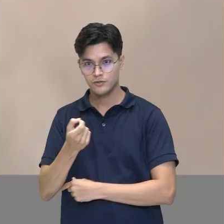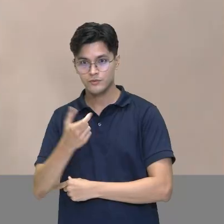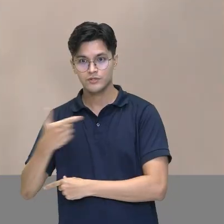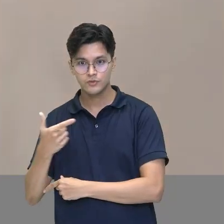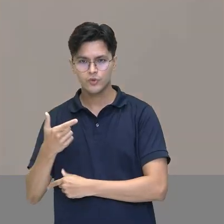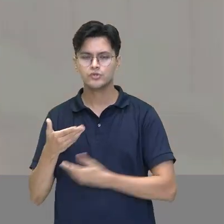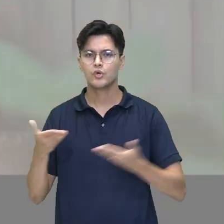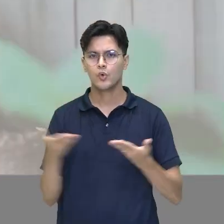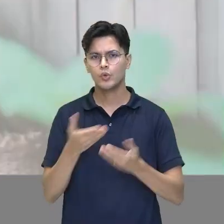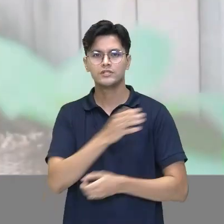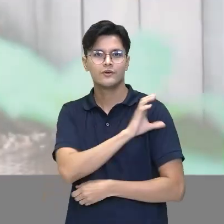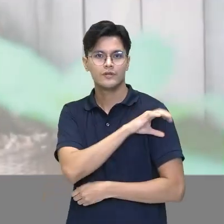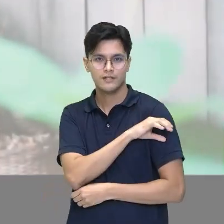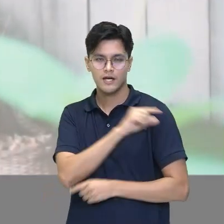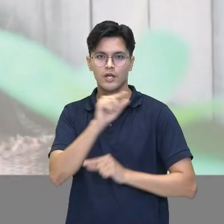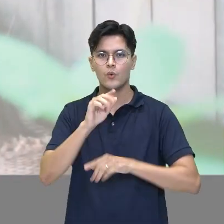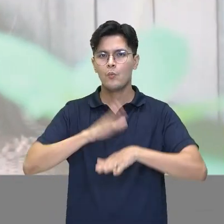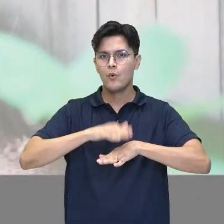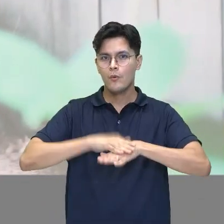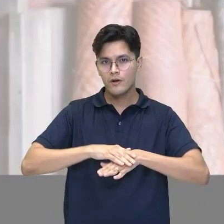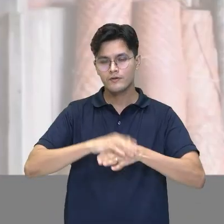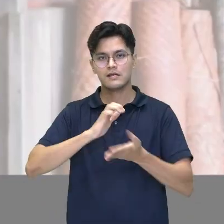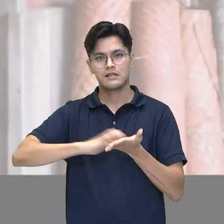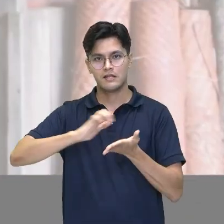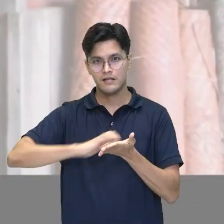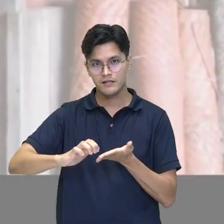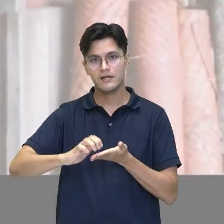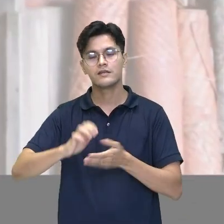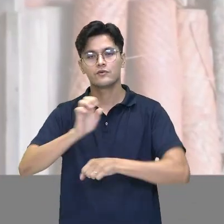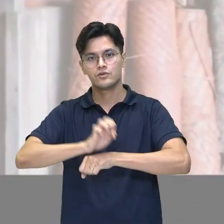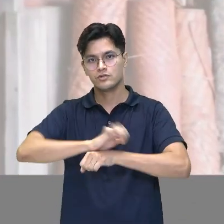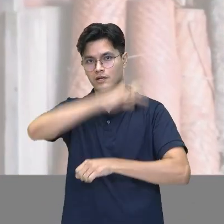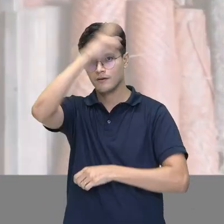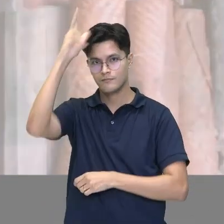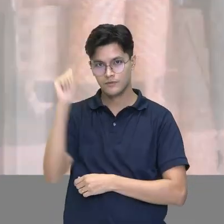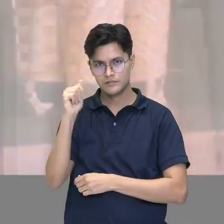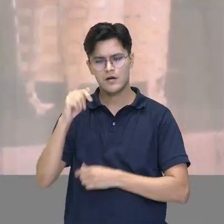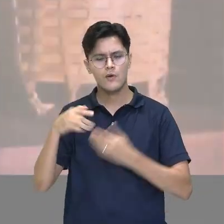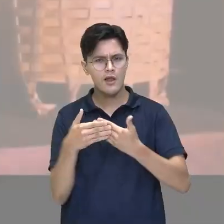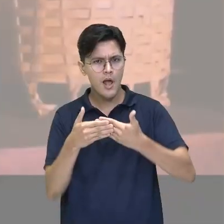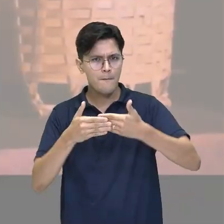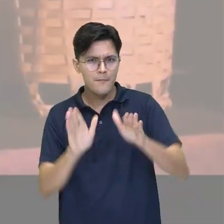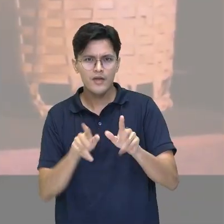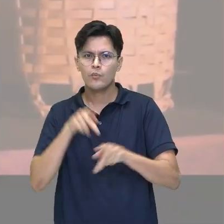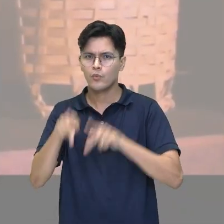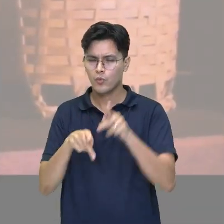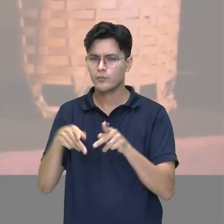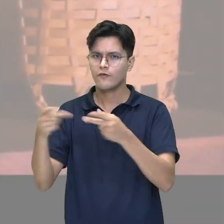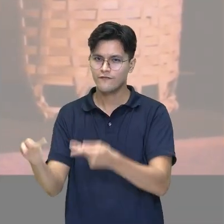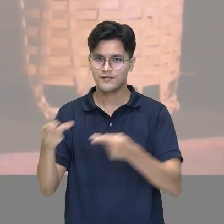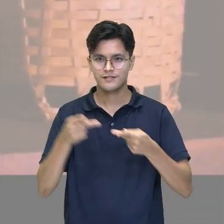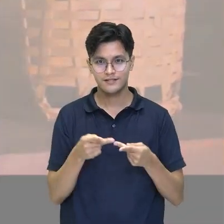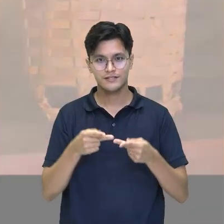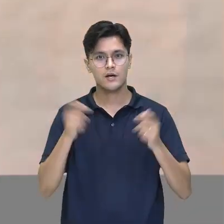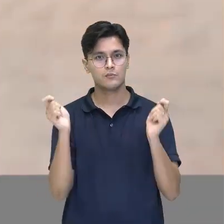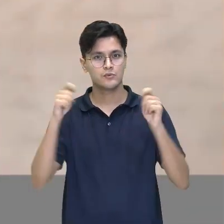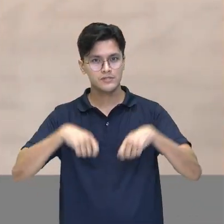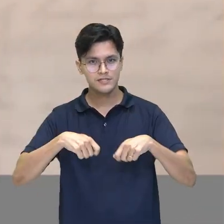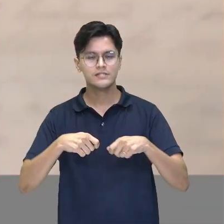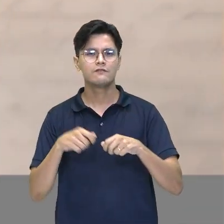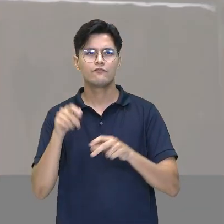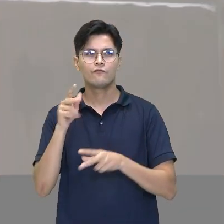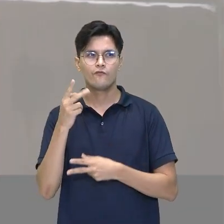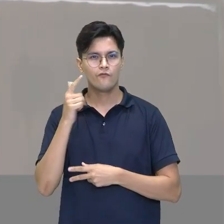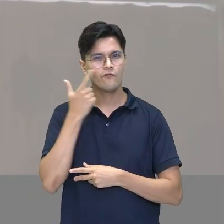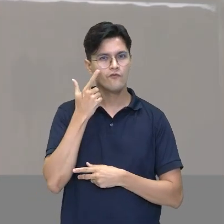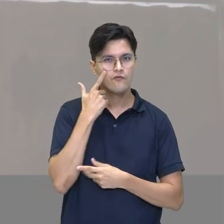Estado do Amazonas. Esse museu está aberto às visitas do público e nele se pode visualizar a história, a